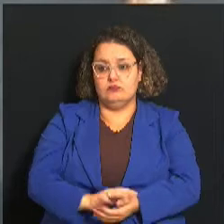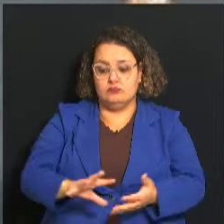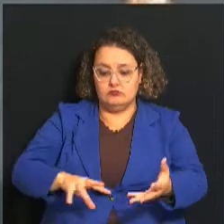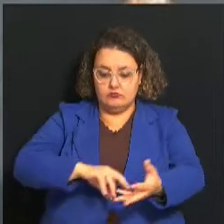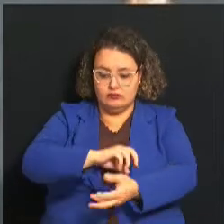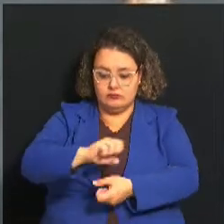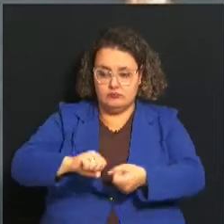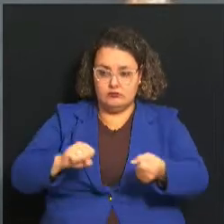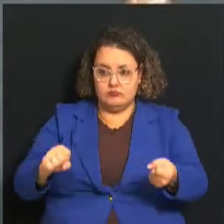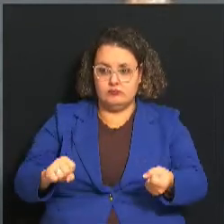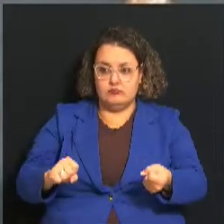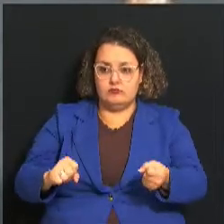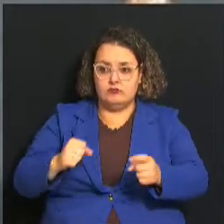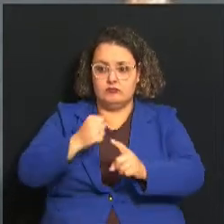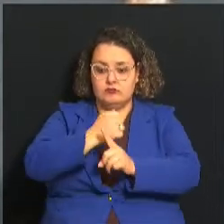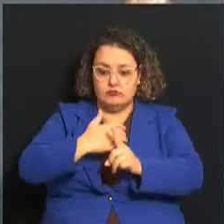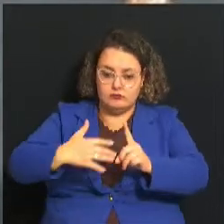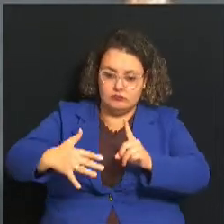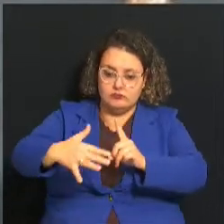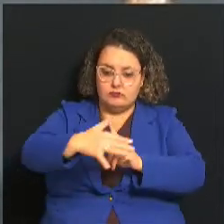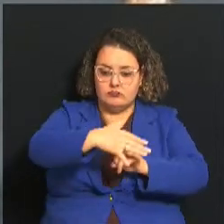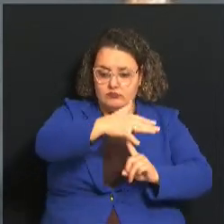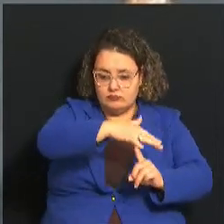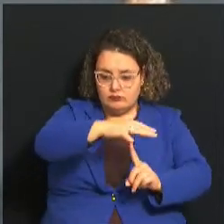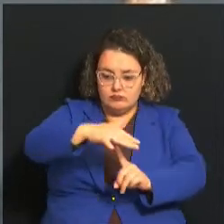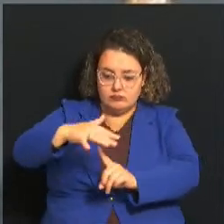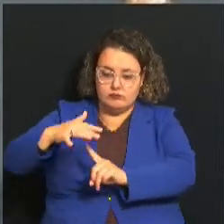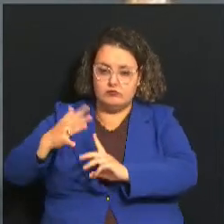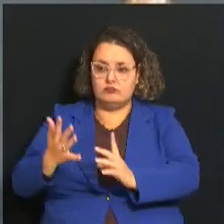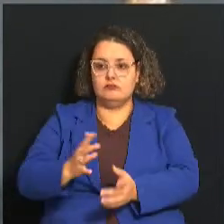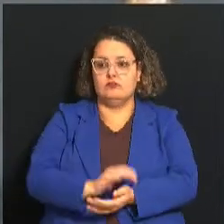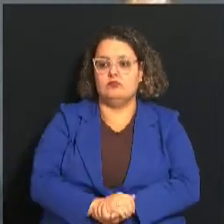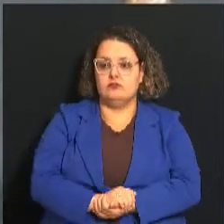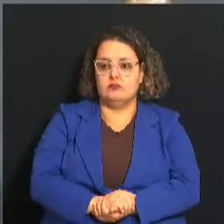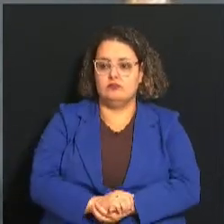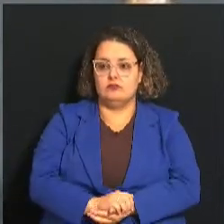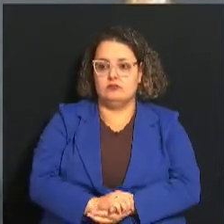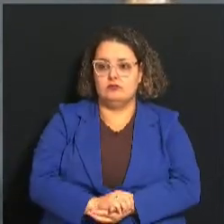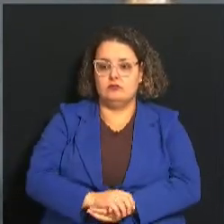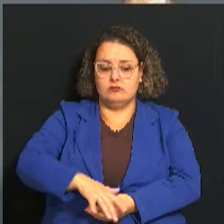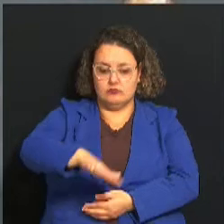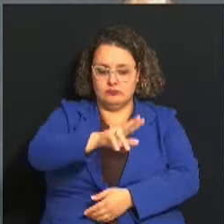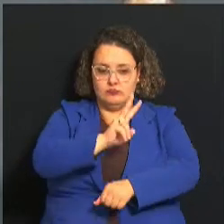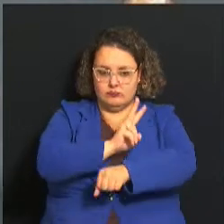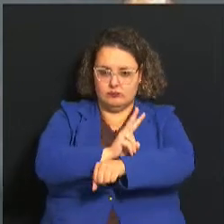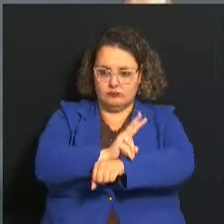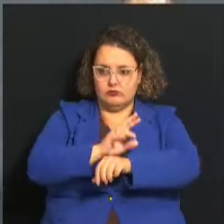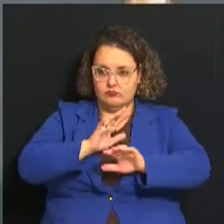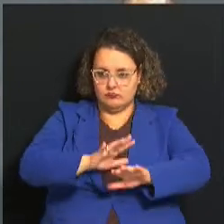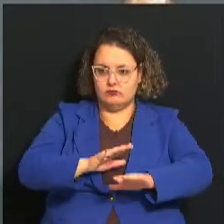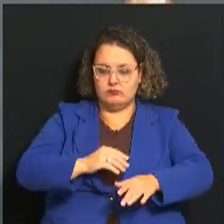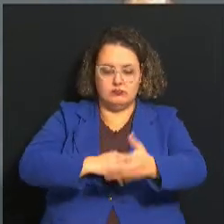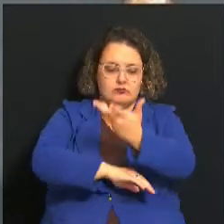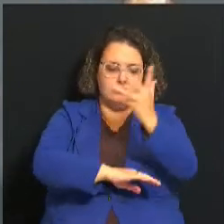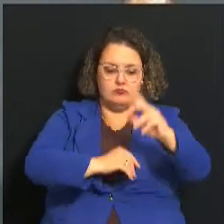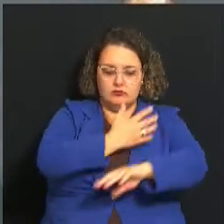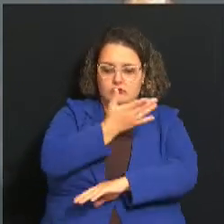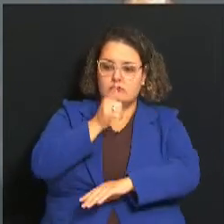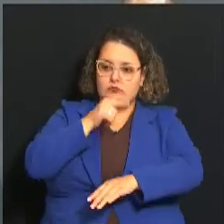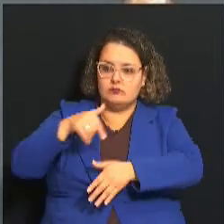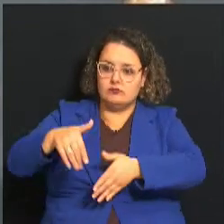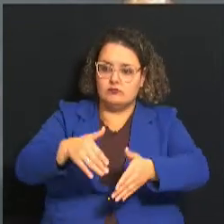sustentabilidade socioambiental. Eu acho que as áreas de preservação permanente, as florestas, os mananciais, a